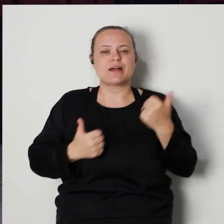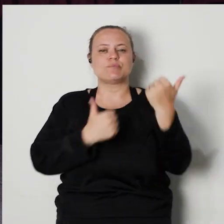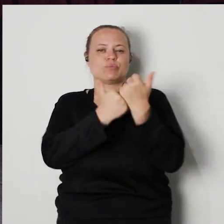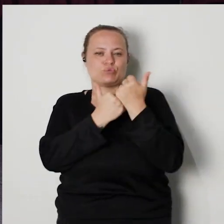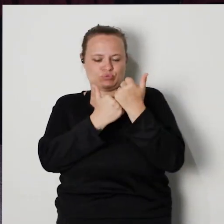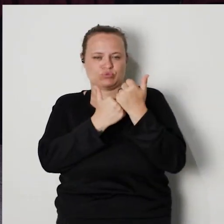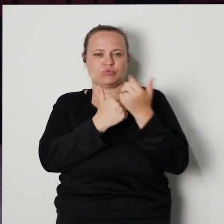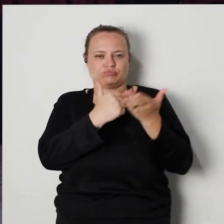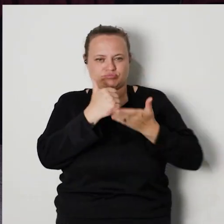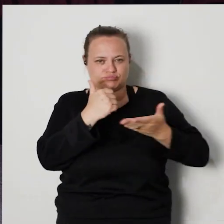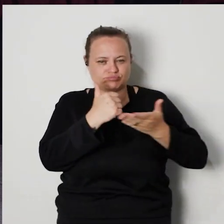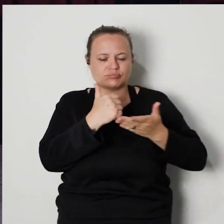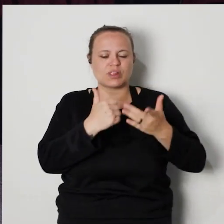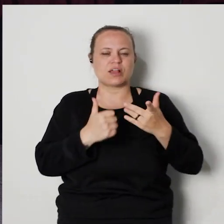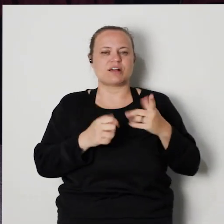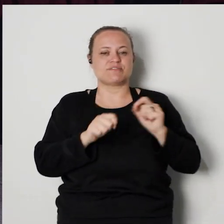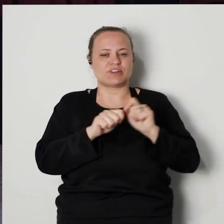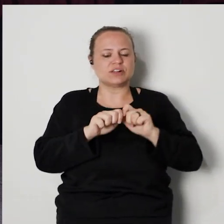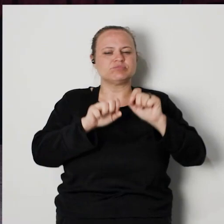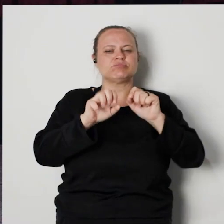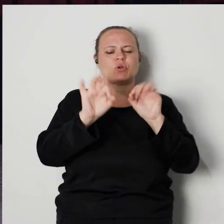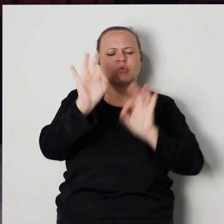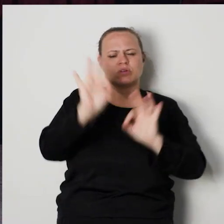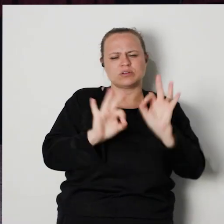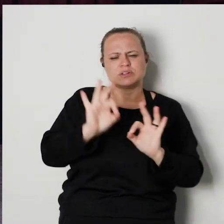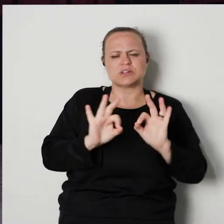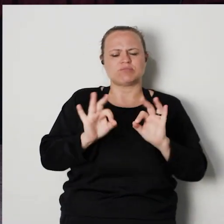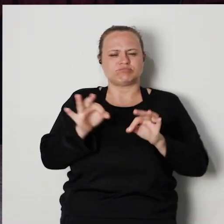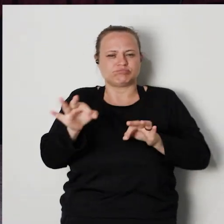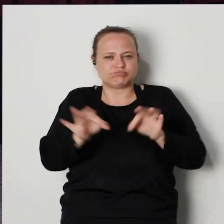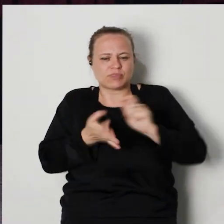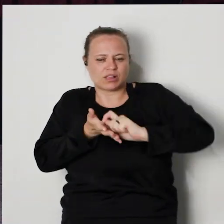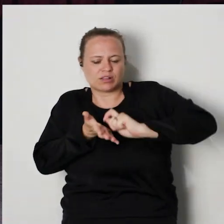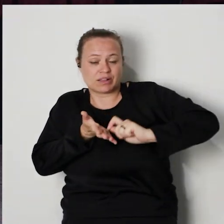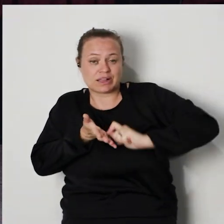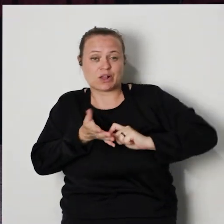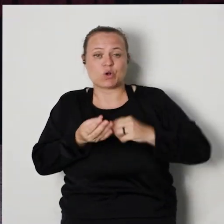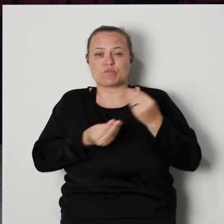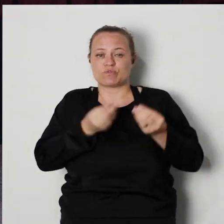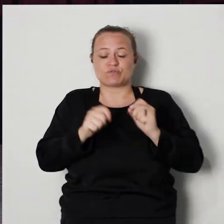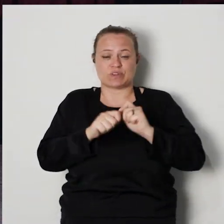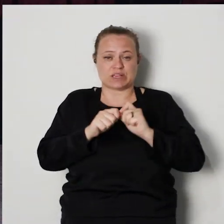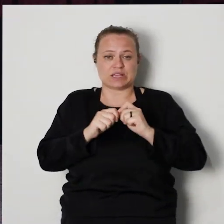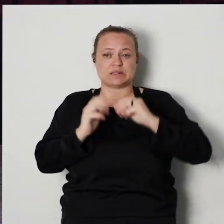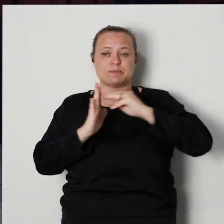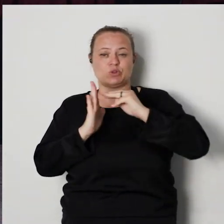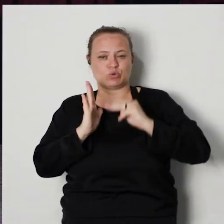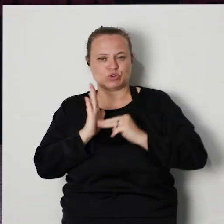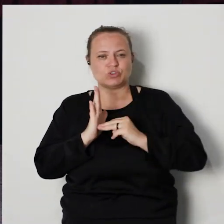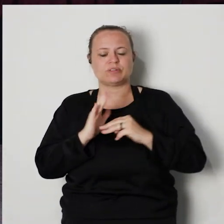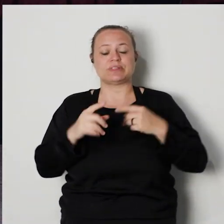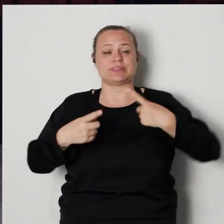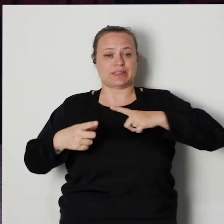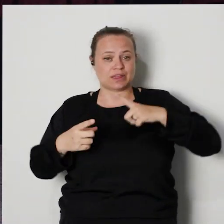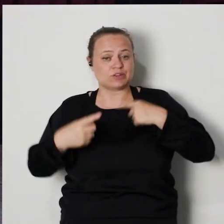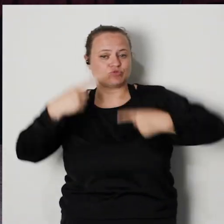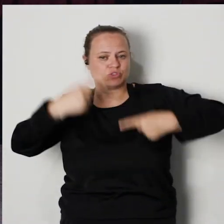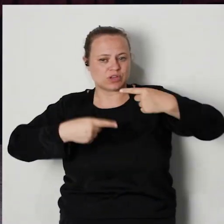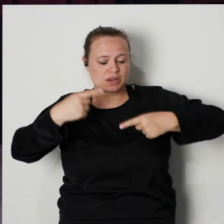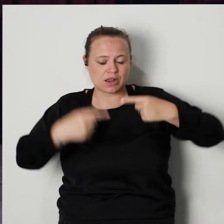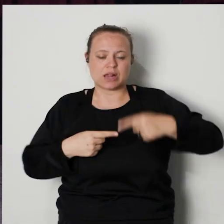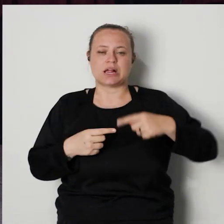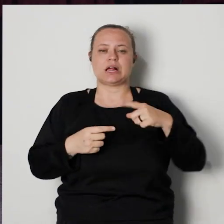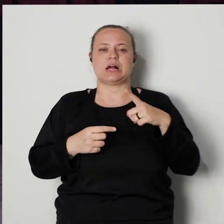de iniciação científica. Então, foi muito interessante, porque não só o apoio aos estados na